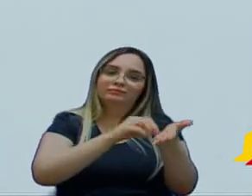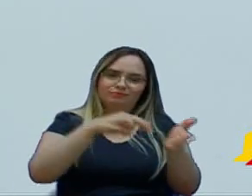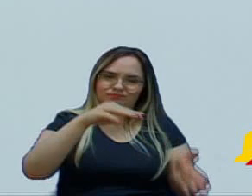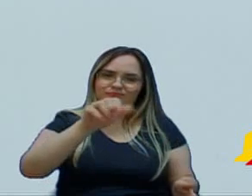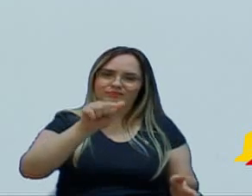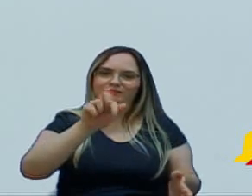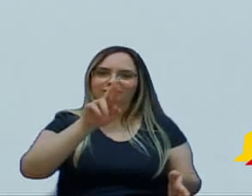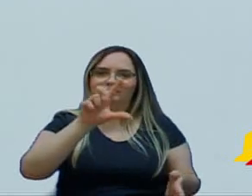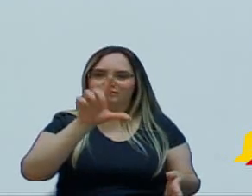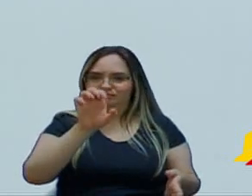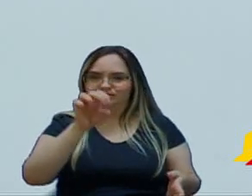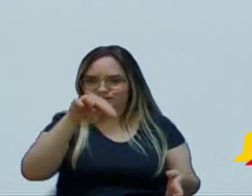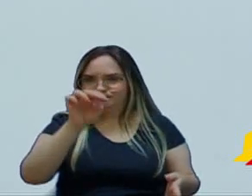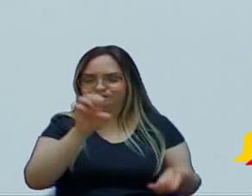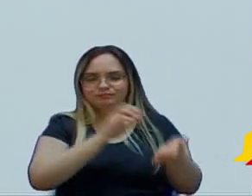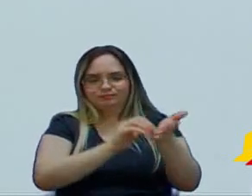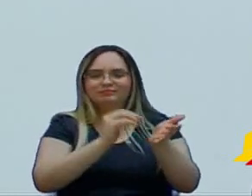Marlene, né?